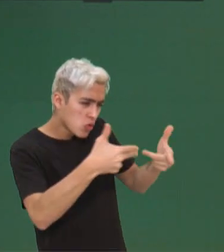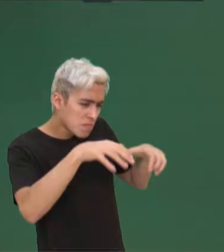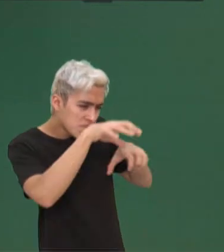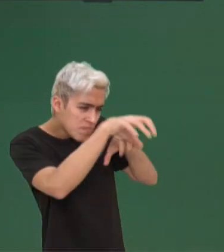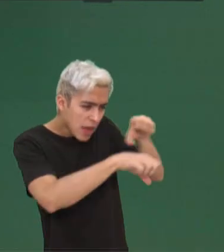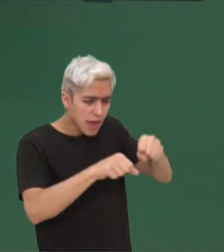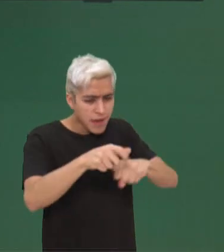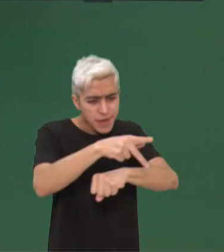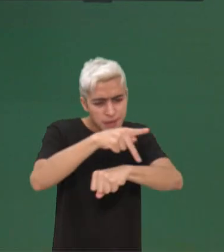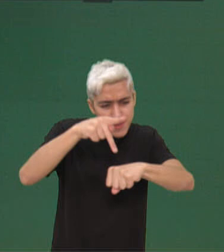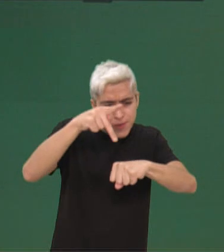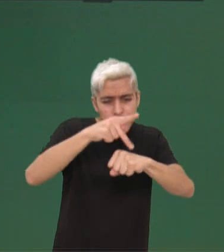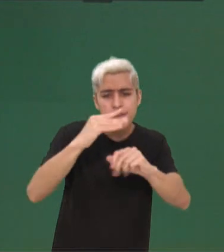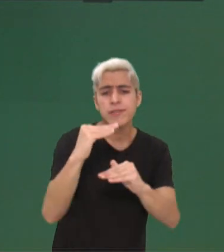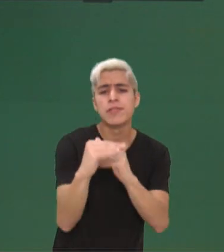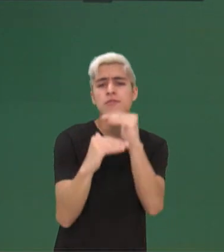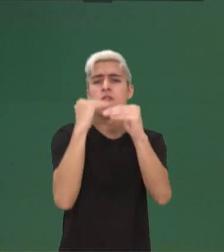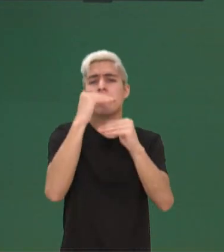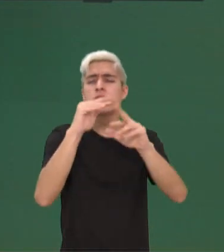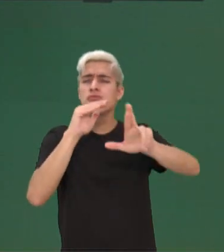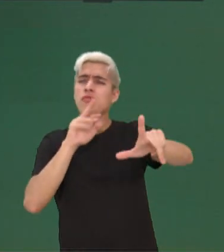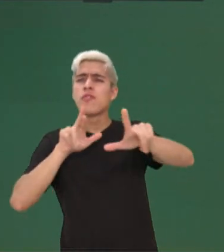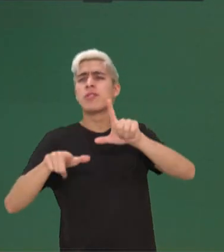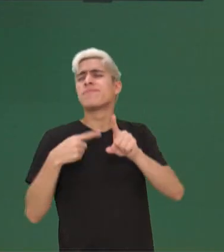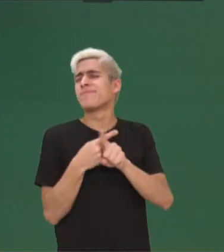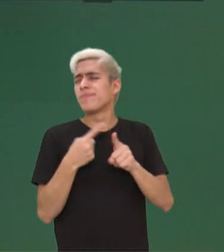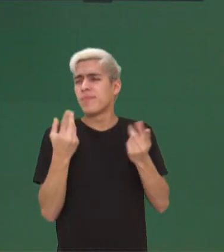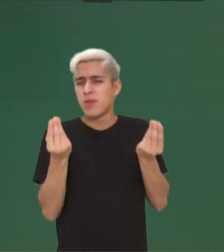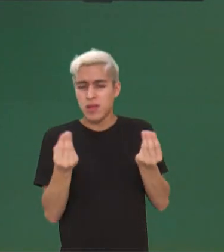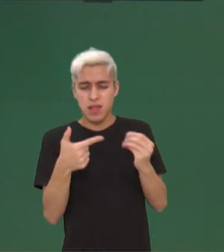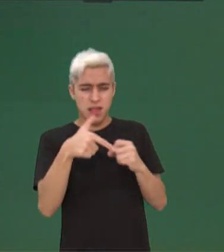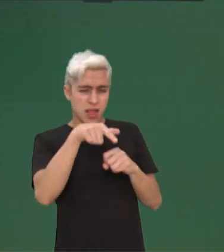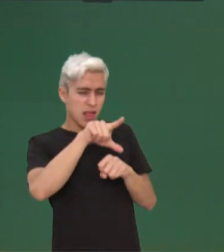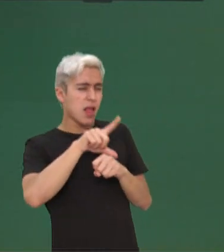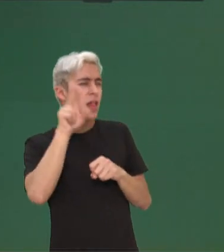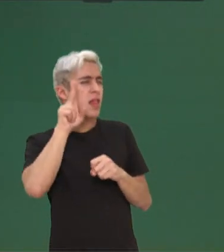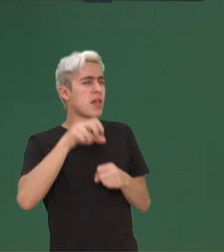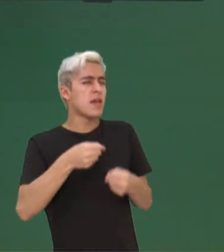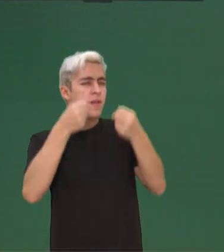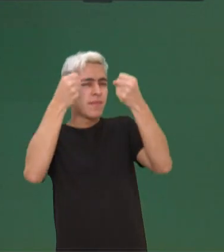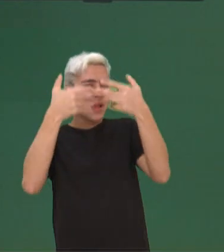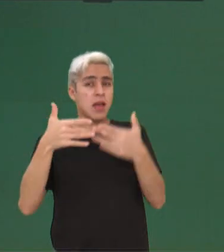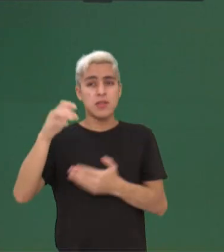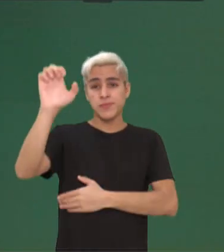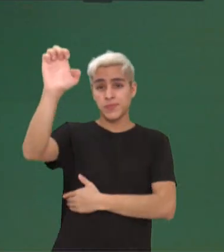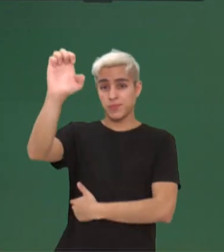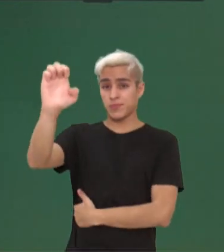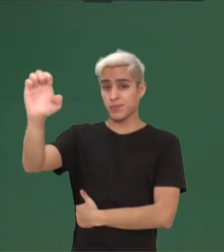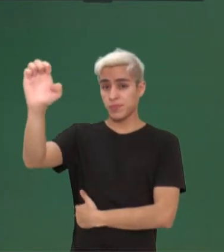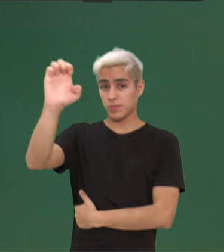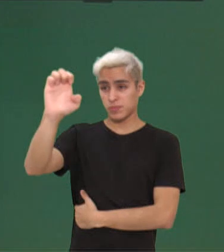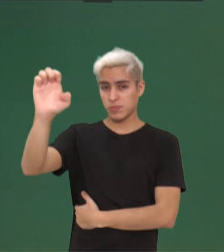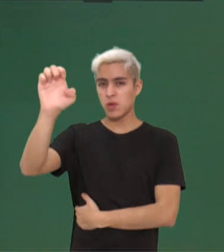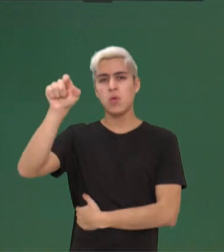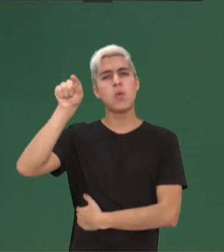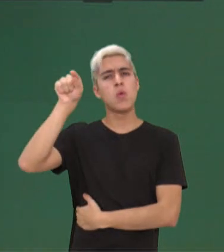dos países no mundo em geral? Lembrando lá do que a gente falou da Europa, como é a questão da disponibilidade de recursos na Europa?